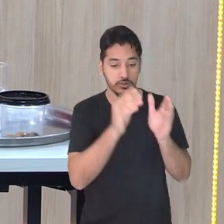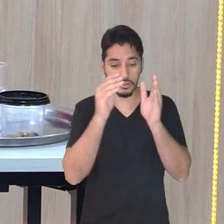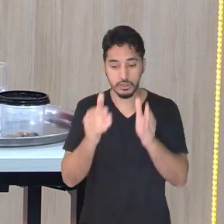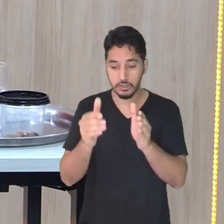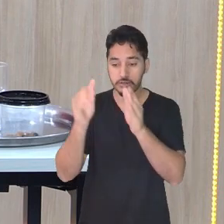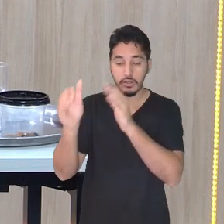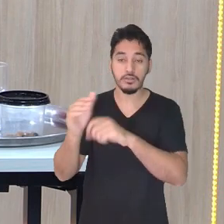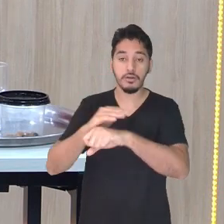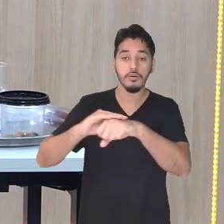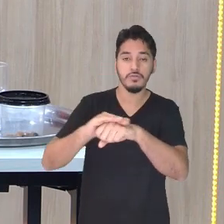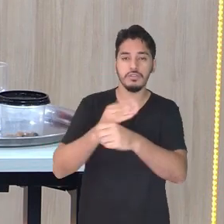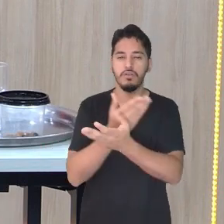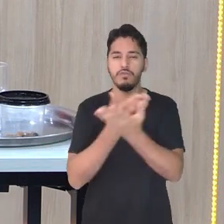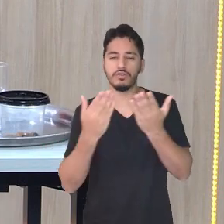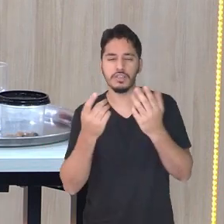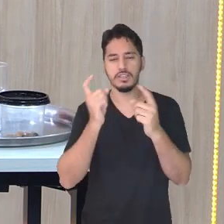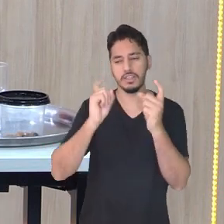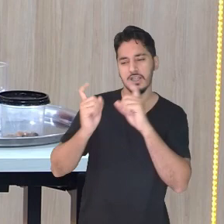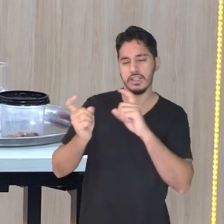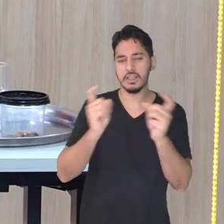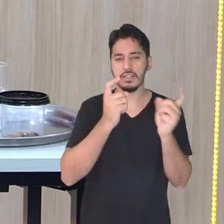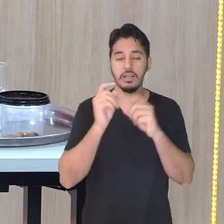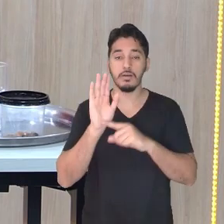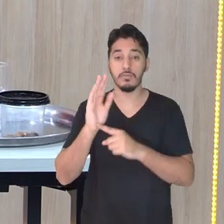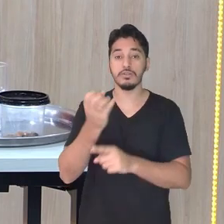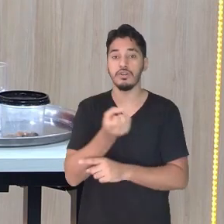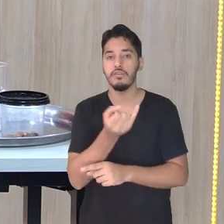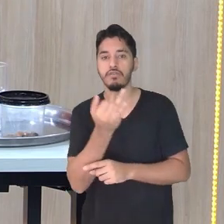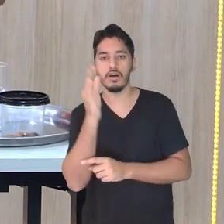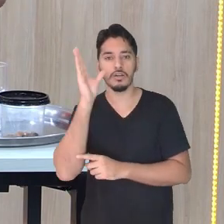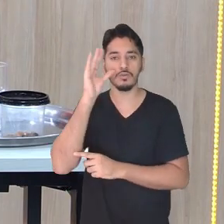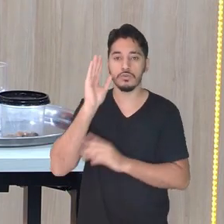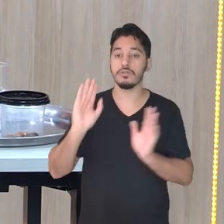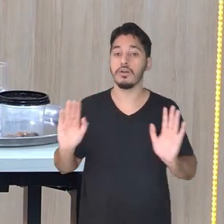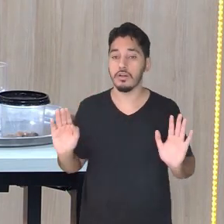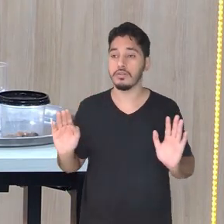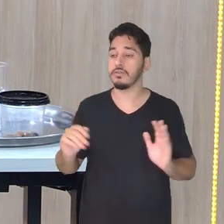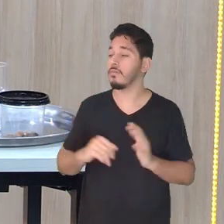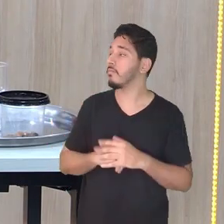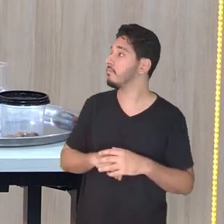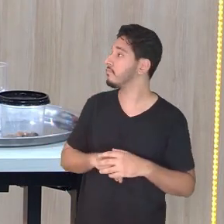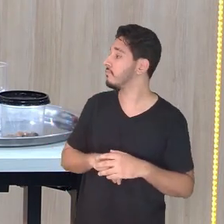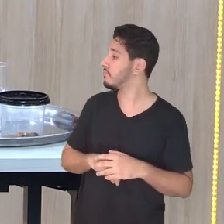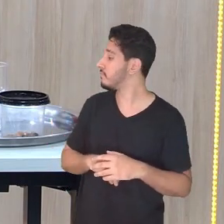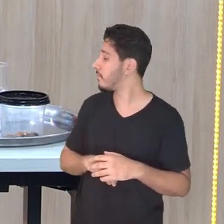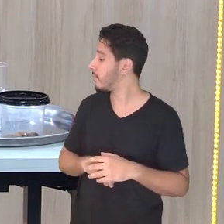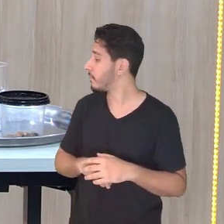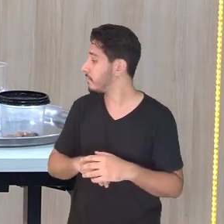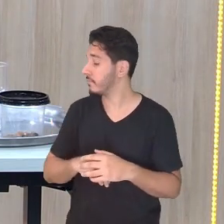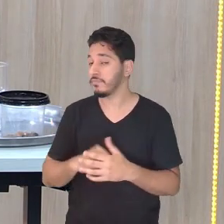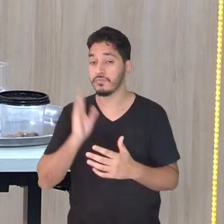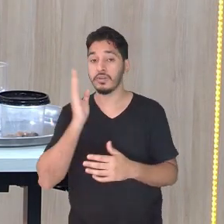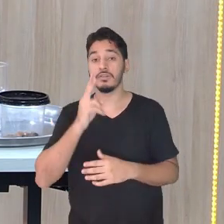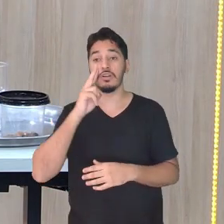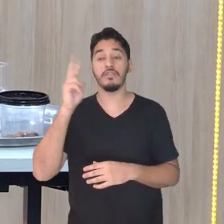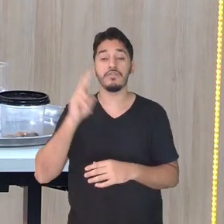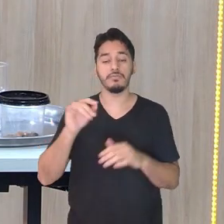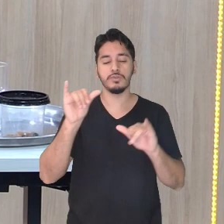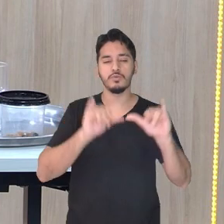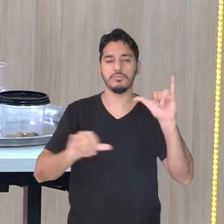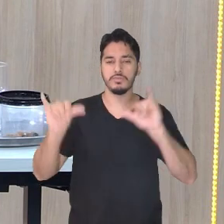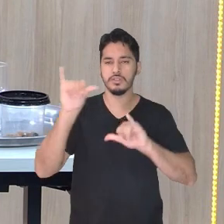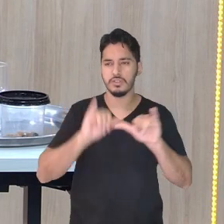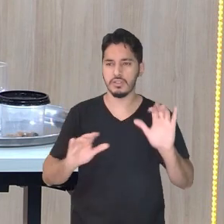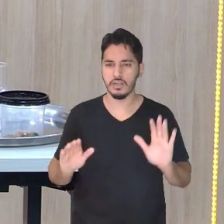para conversar com vocês e para apresentar um monte de curiosidades. Mas vamos lá. Já vimos as substâncias, vimos